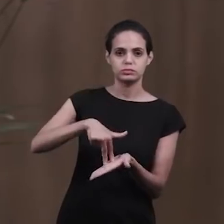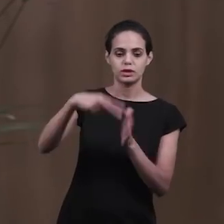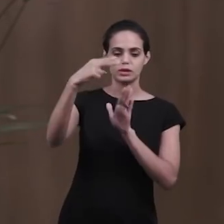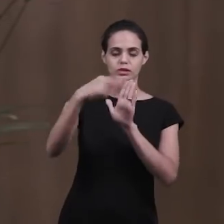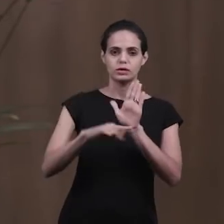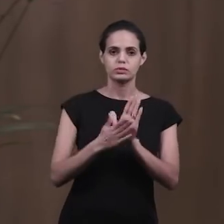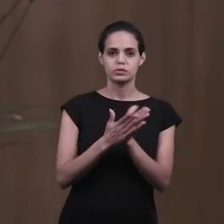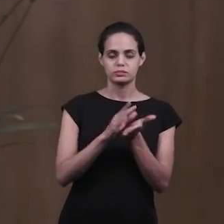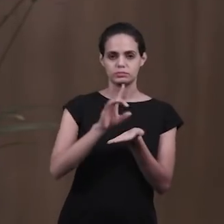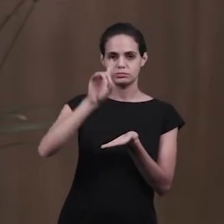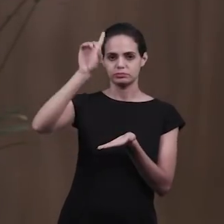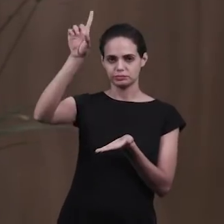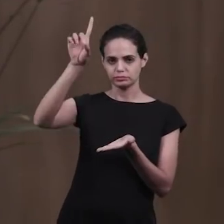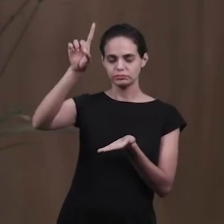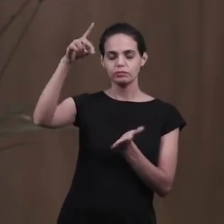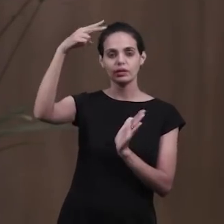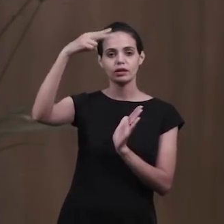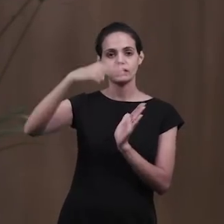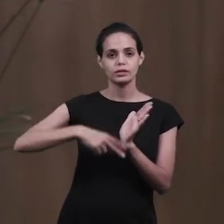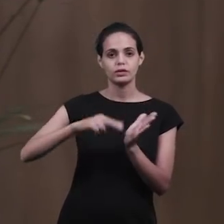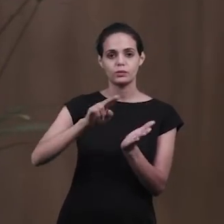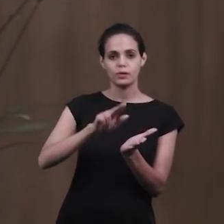da ressurreição de Lázaro.